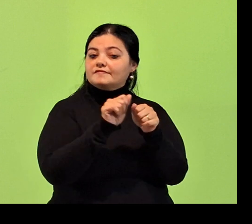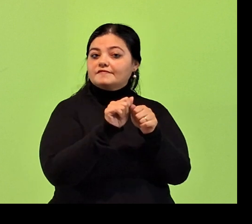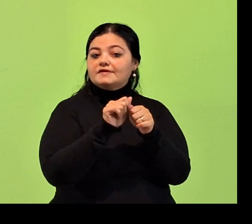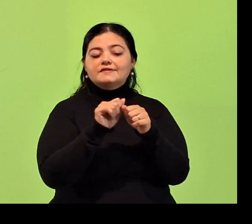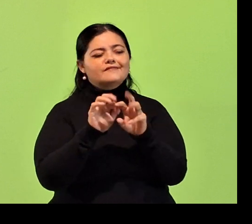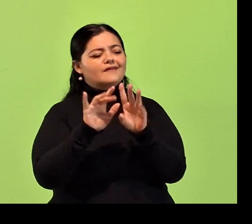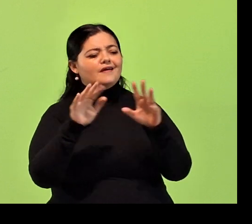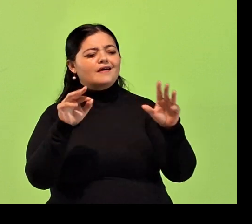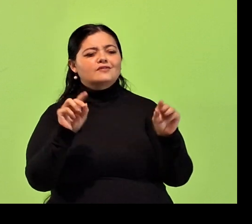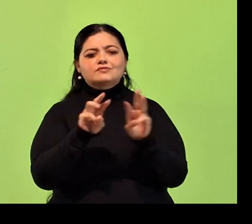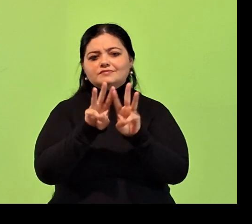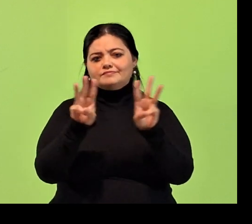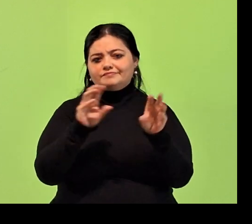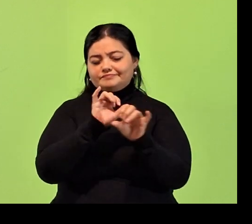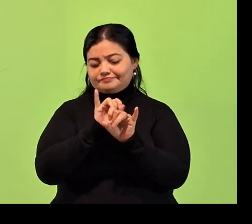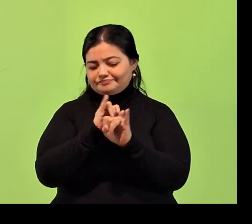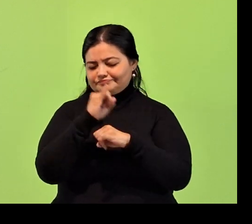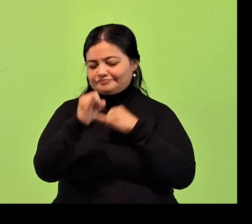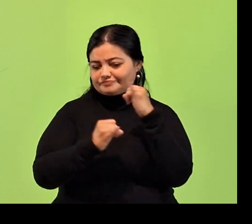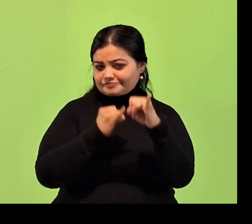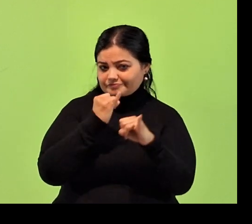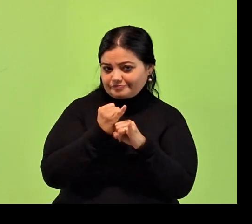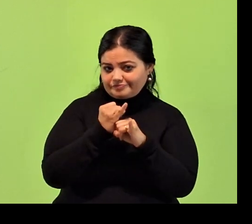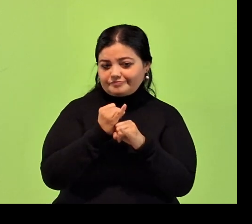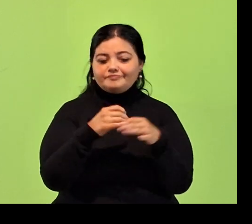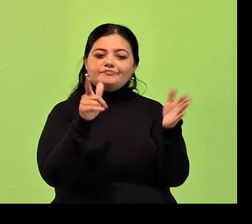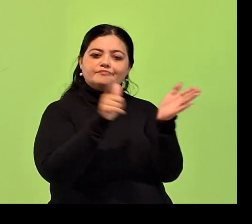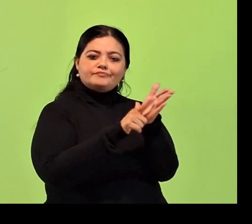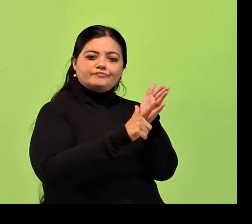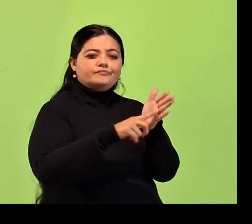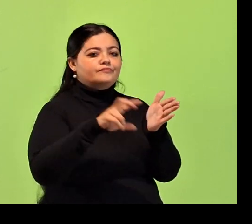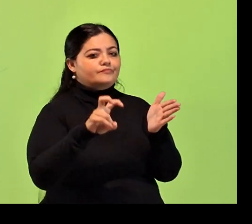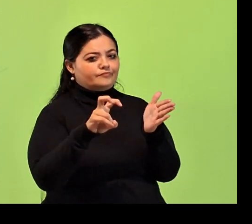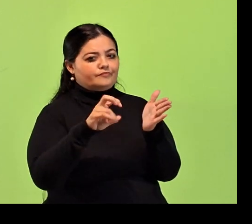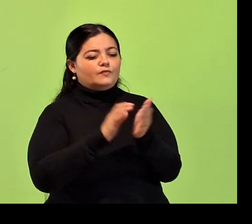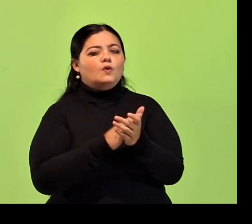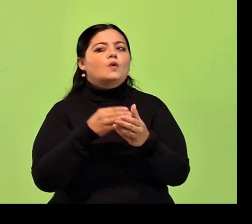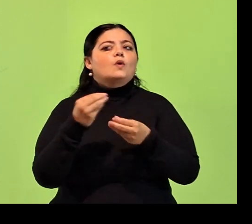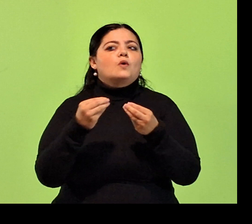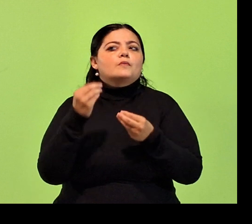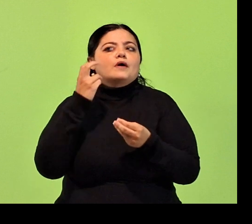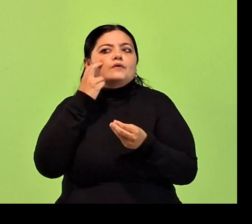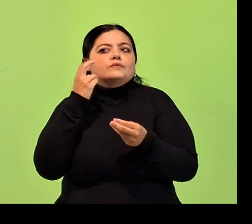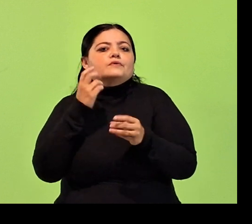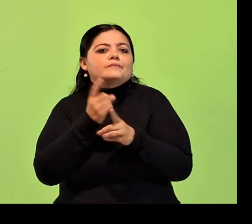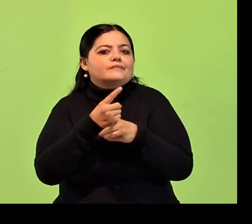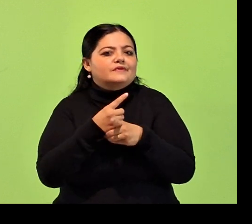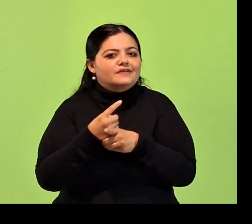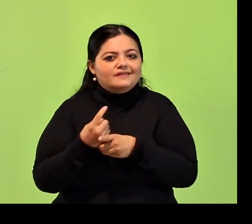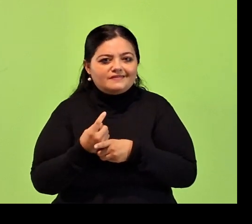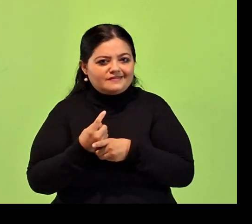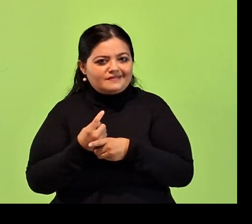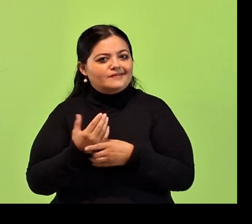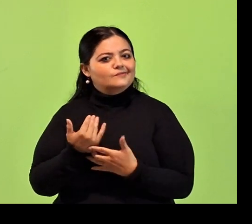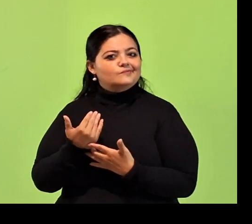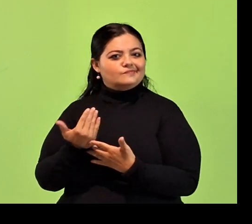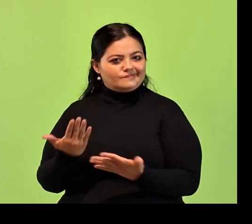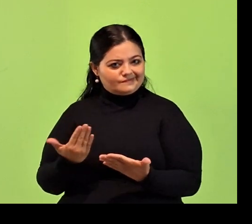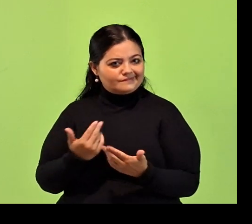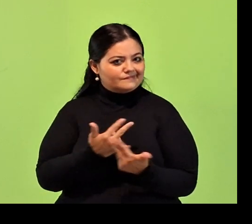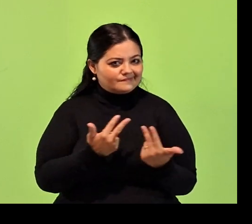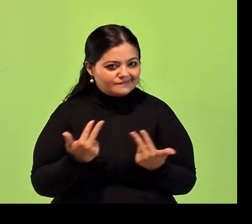mídias digitais. Página 5. As culturas marginais como alimento. O projeto